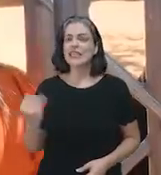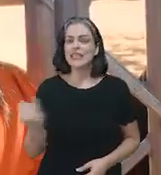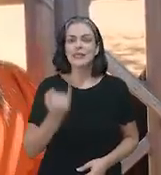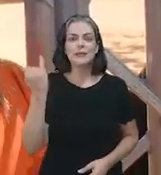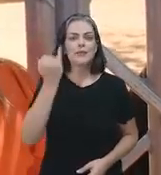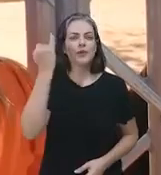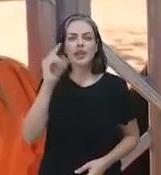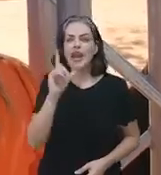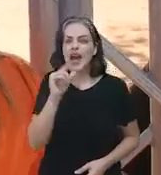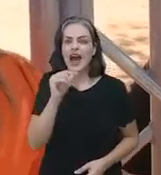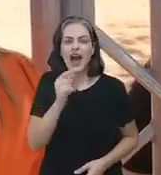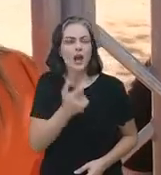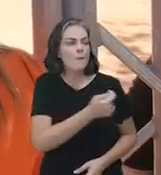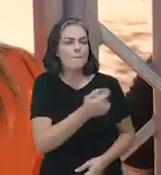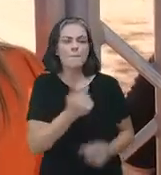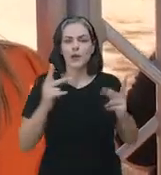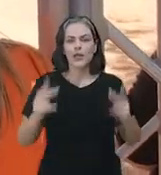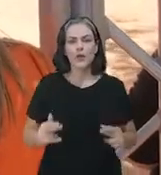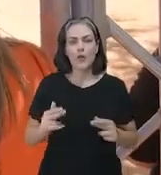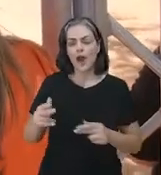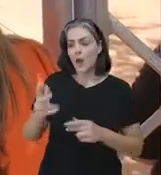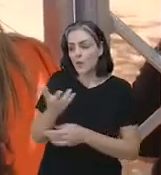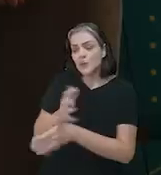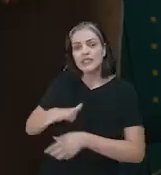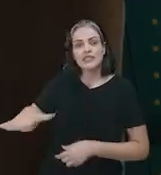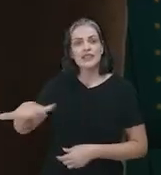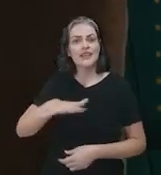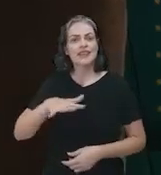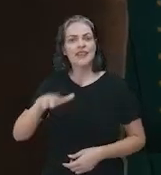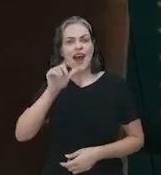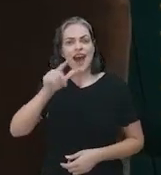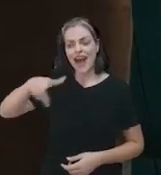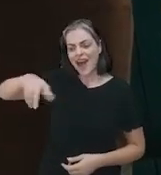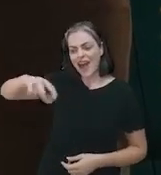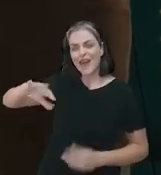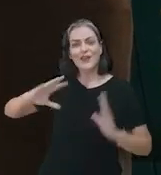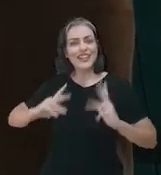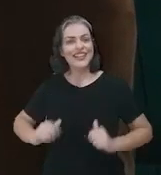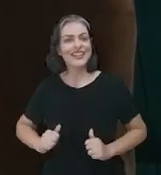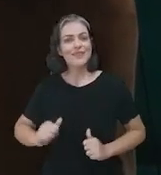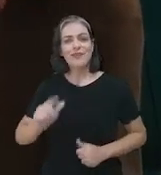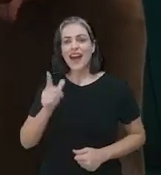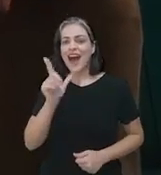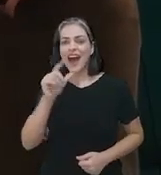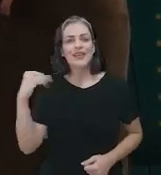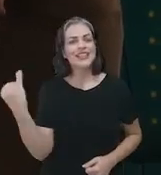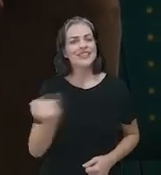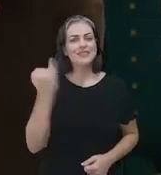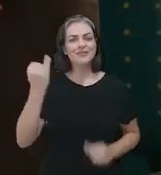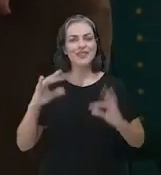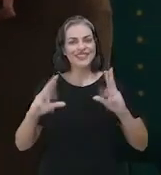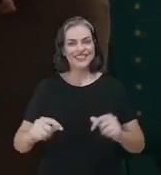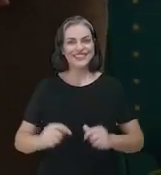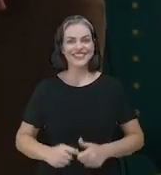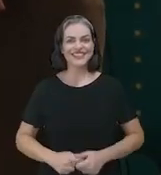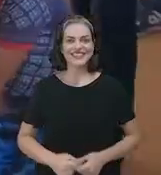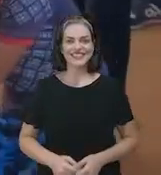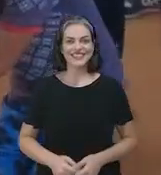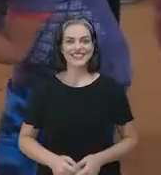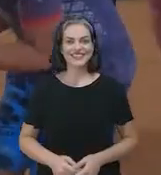Poucas coisas são significativas como a água. Água com sertanejo. Água na torneira, água tratada. Água é a essência de